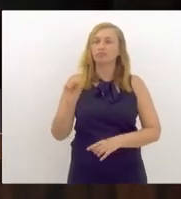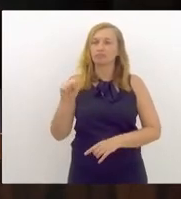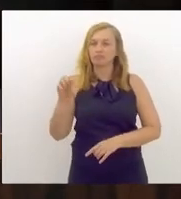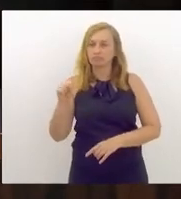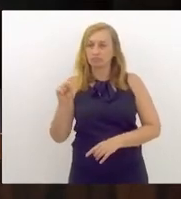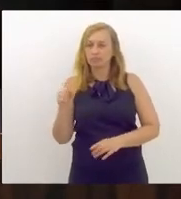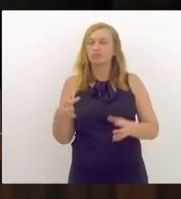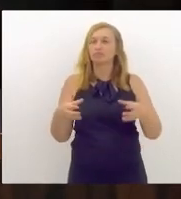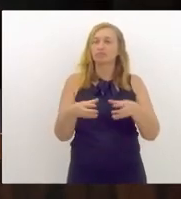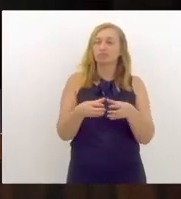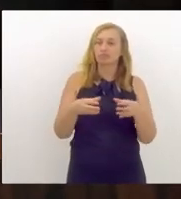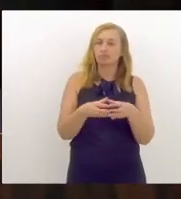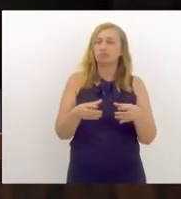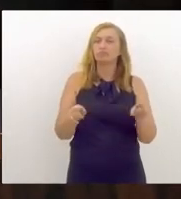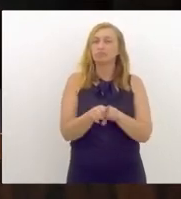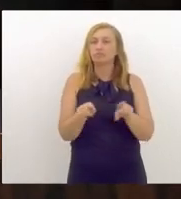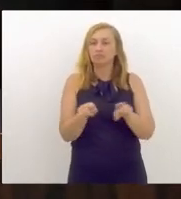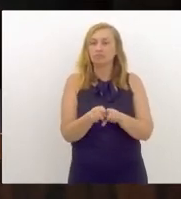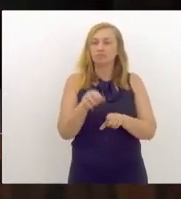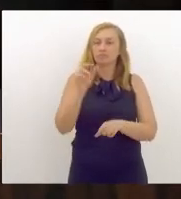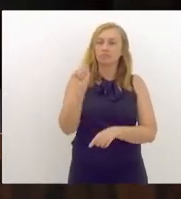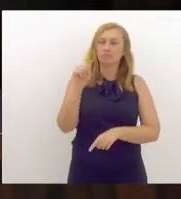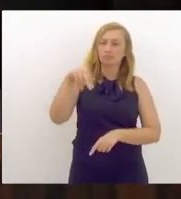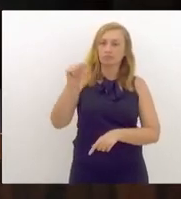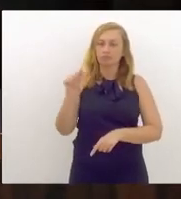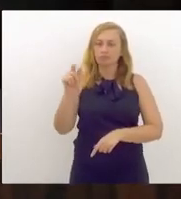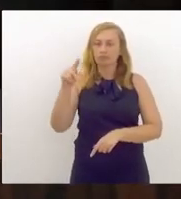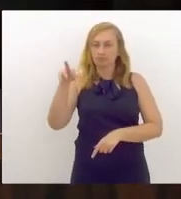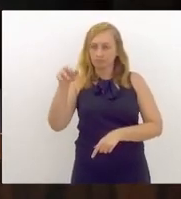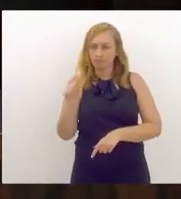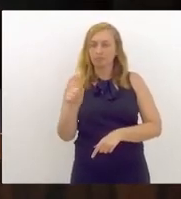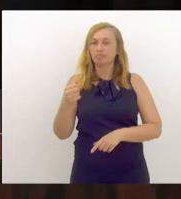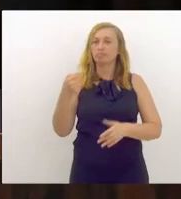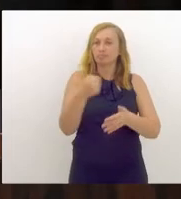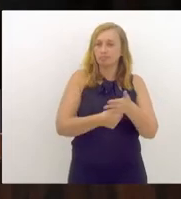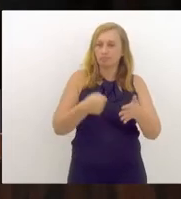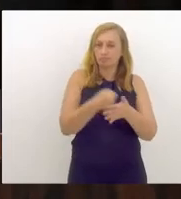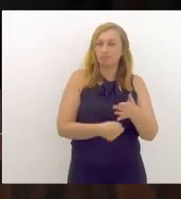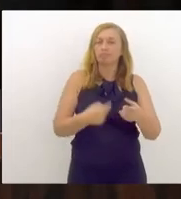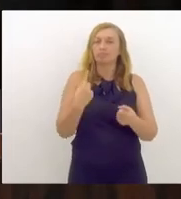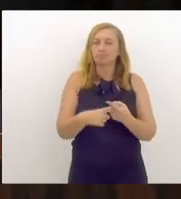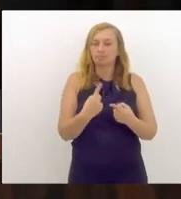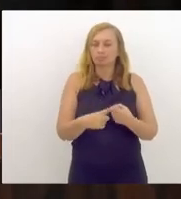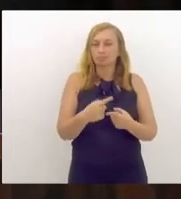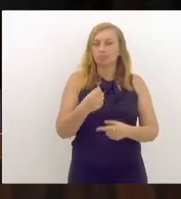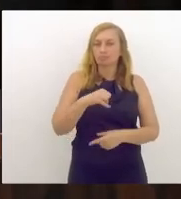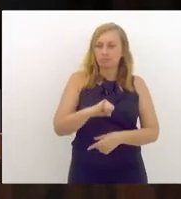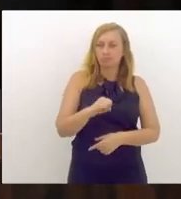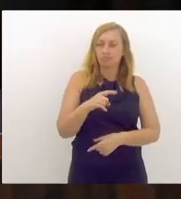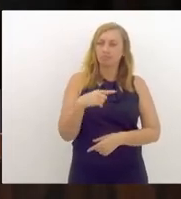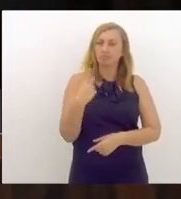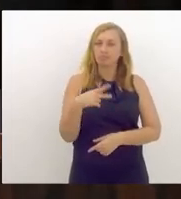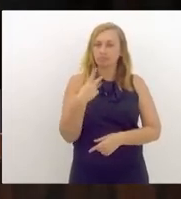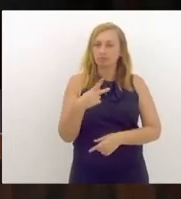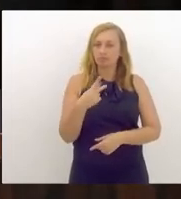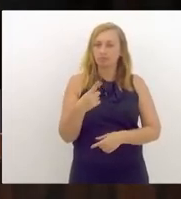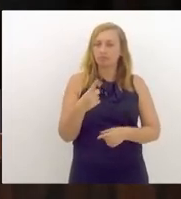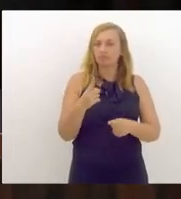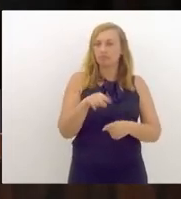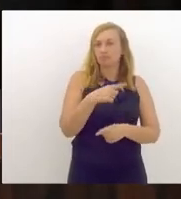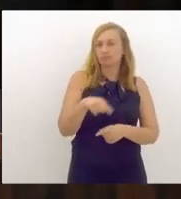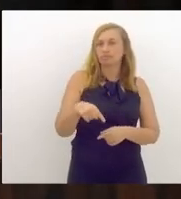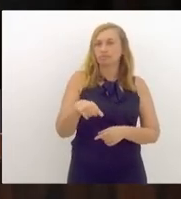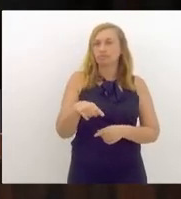da nossa companheira Ana Paula Castro uma lutadora porque se nós estamos falando de violação no mundo do trabalho